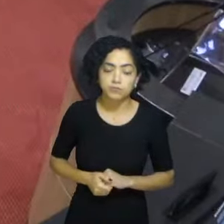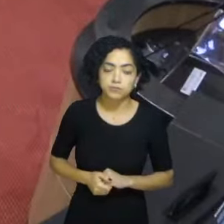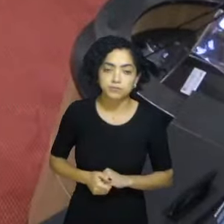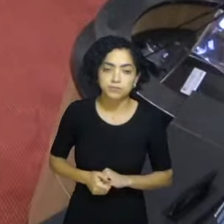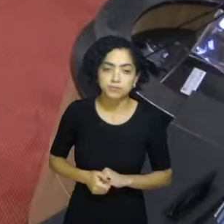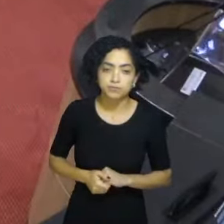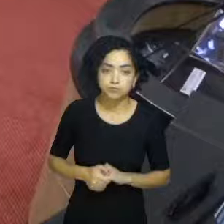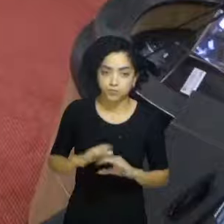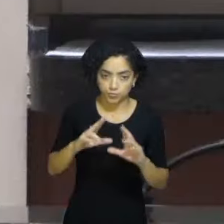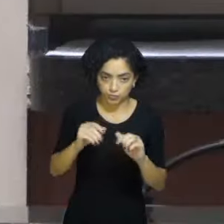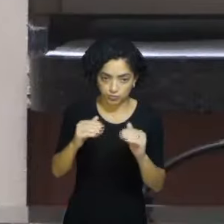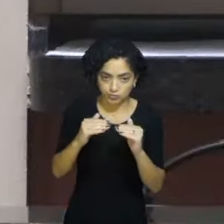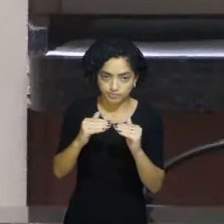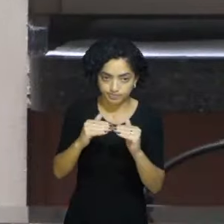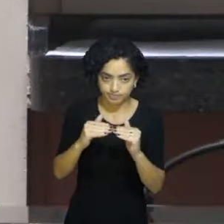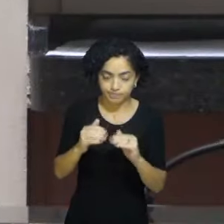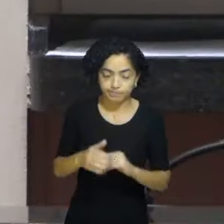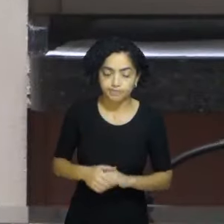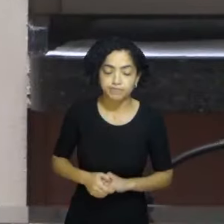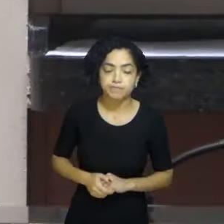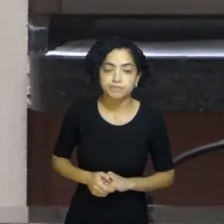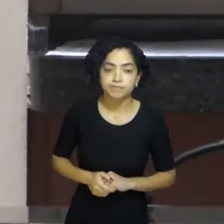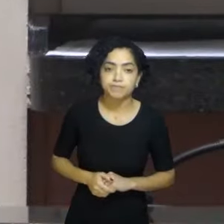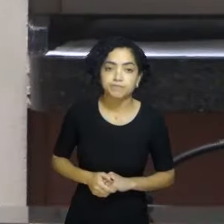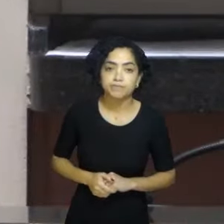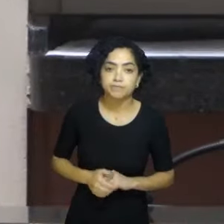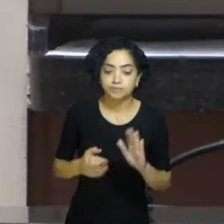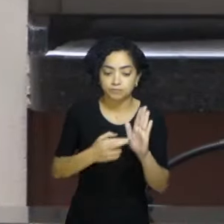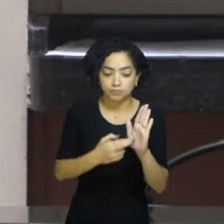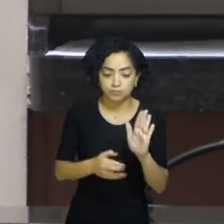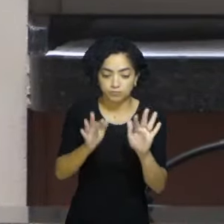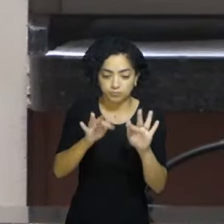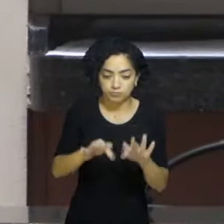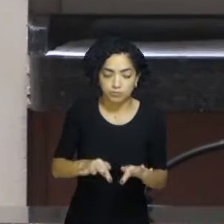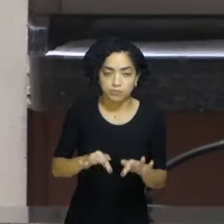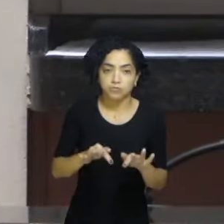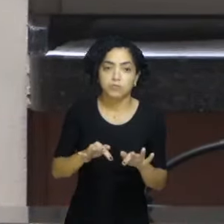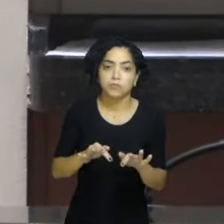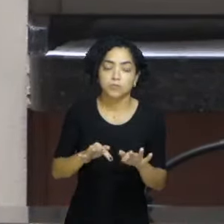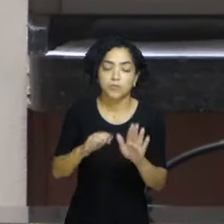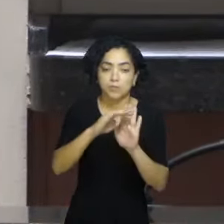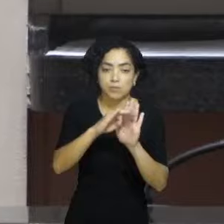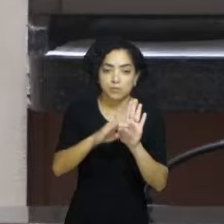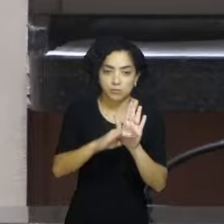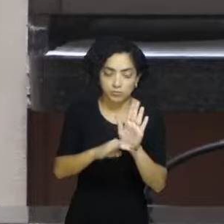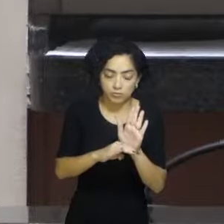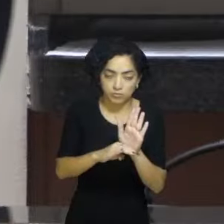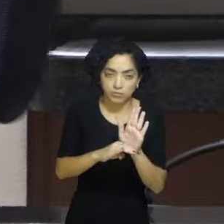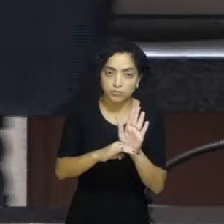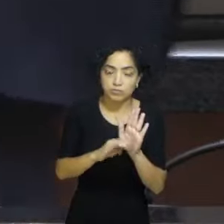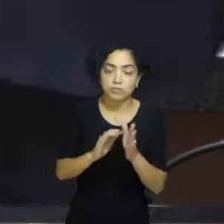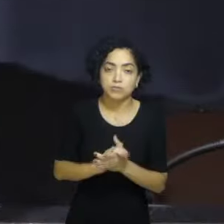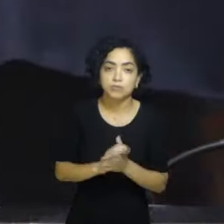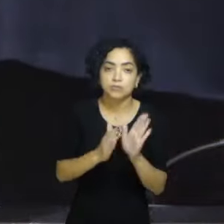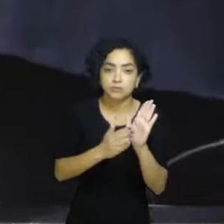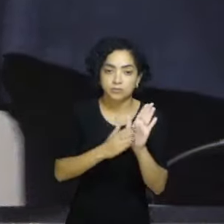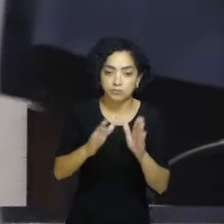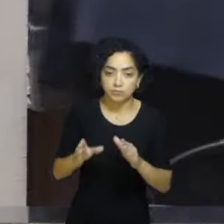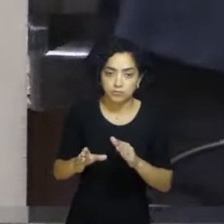Todos de acordo? Em votação, redação final das seguintes matérias. Proposta de